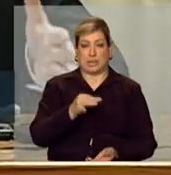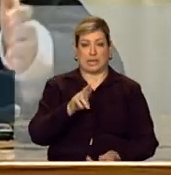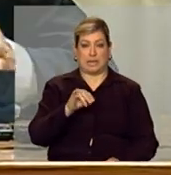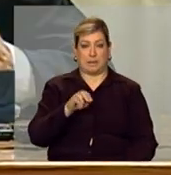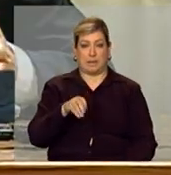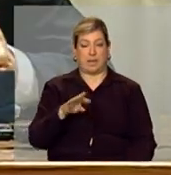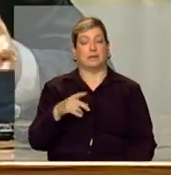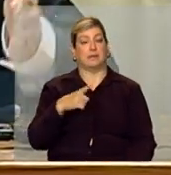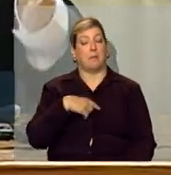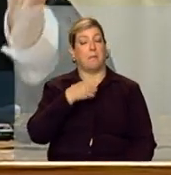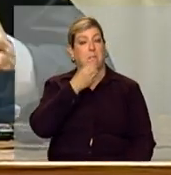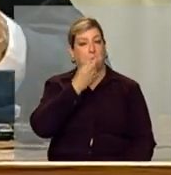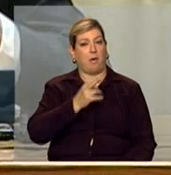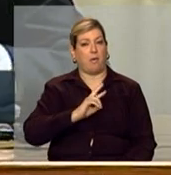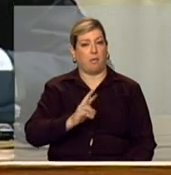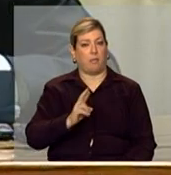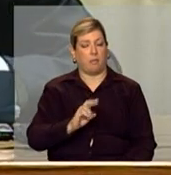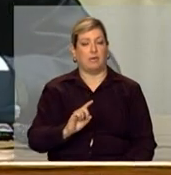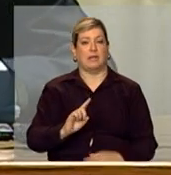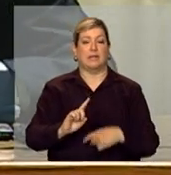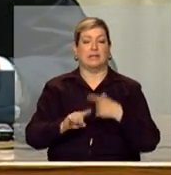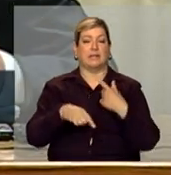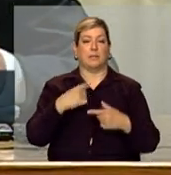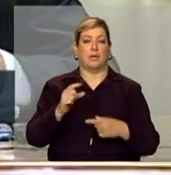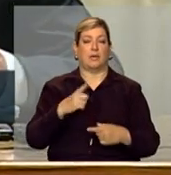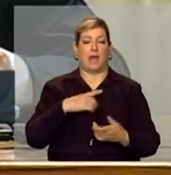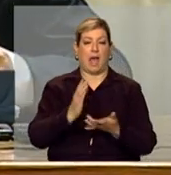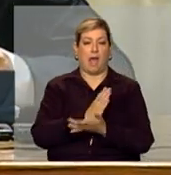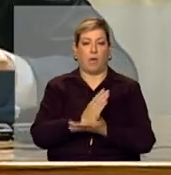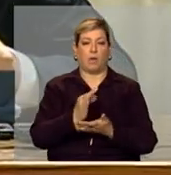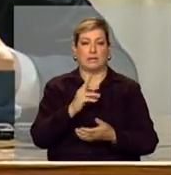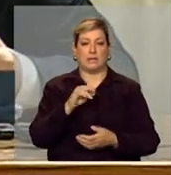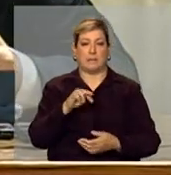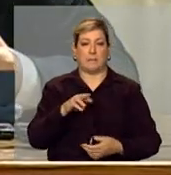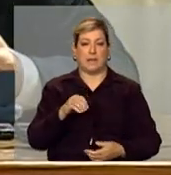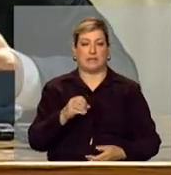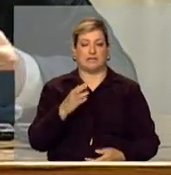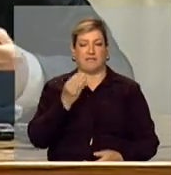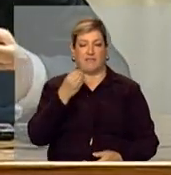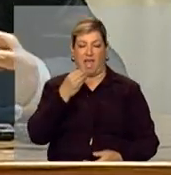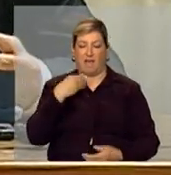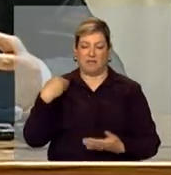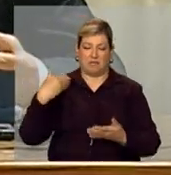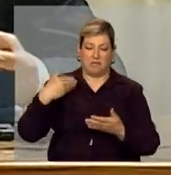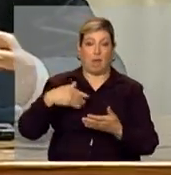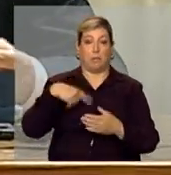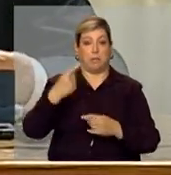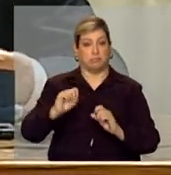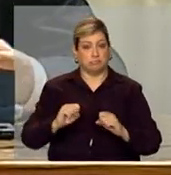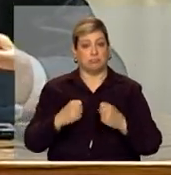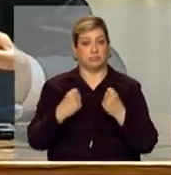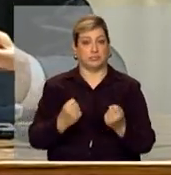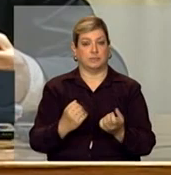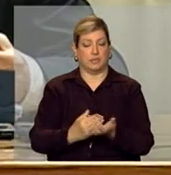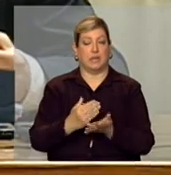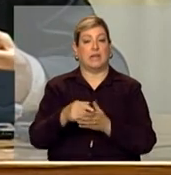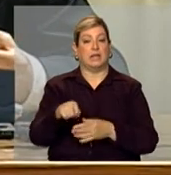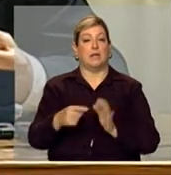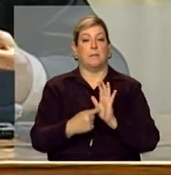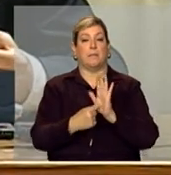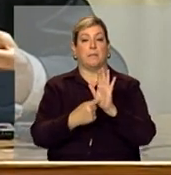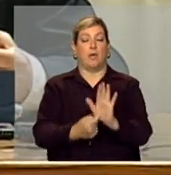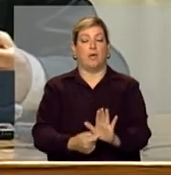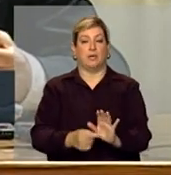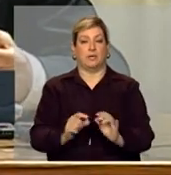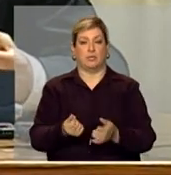de alguns trimestres com resultado negativo teve um Resultado positivo né então isso mostra que o